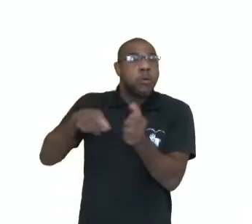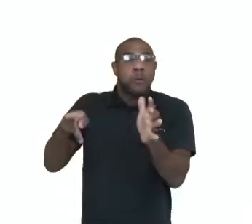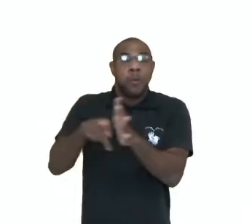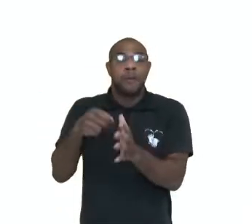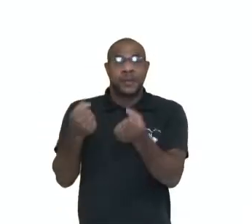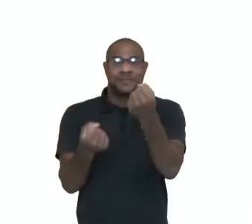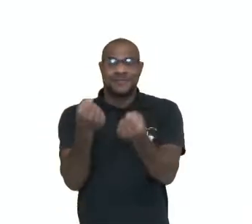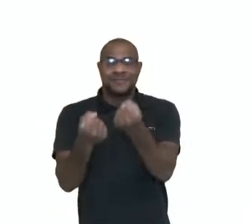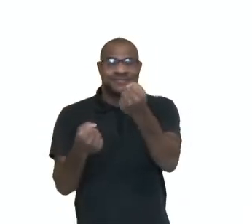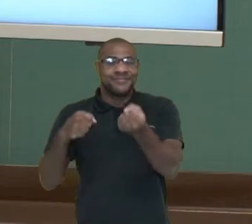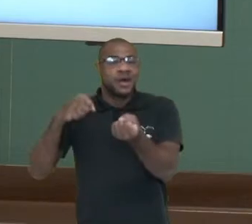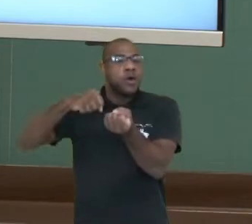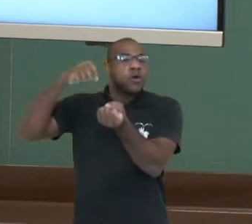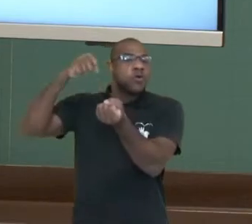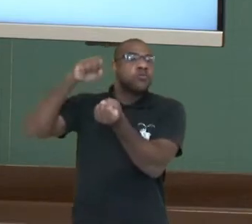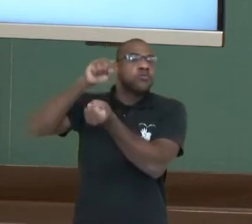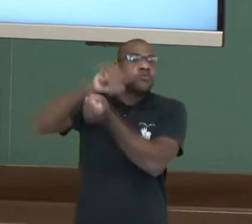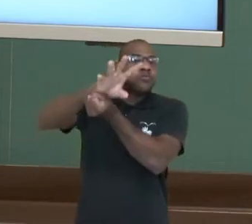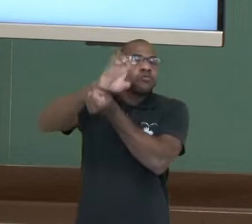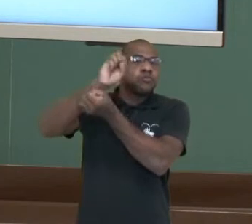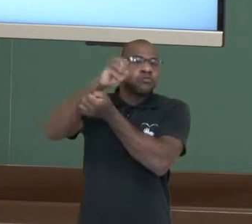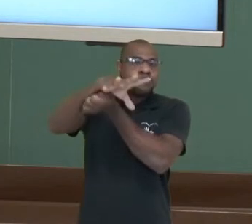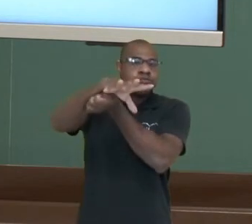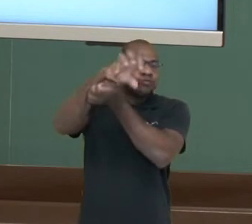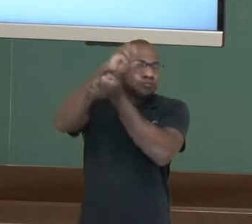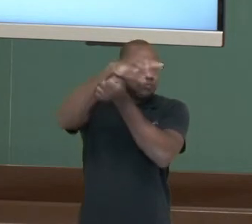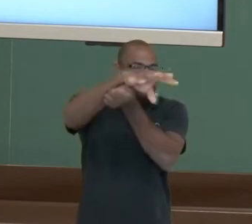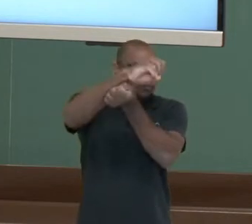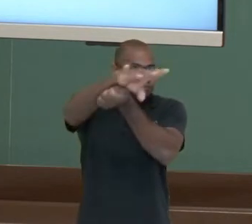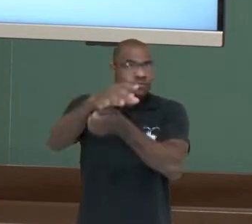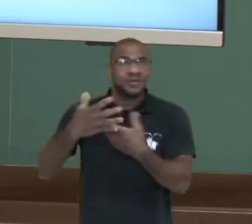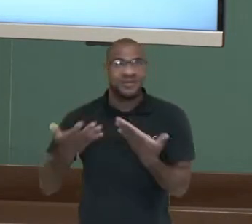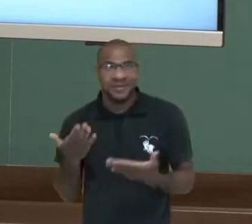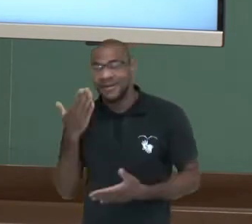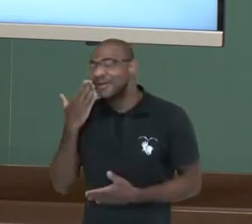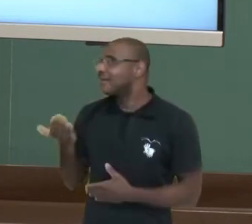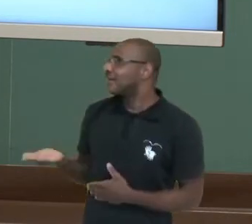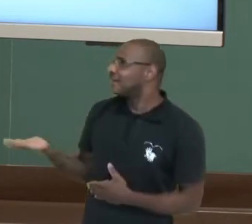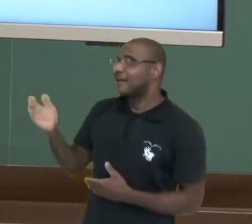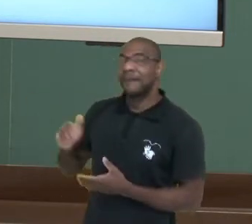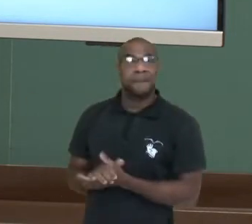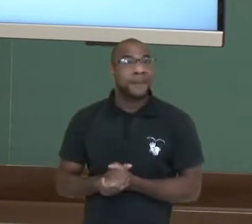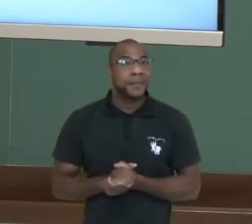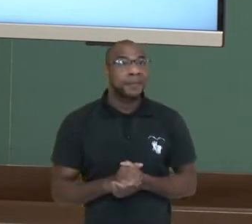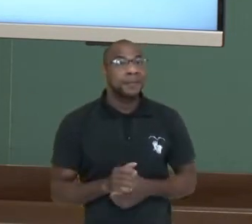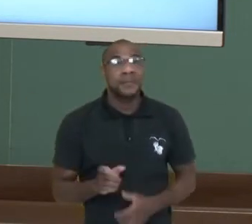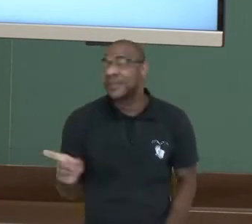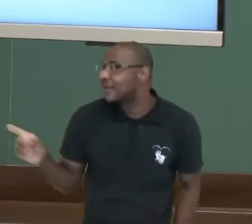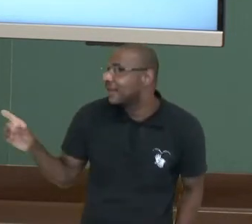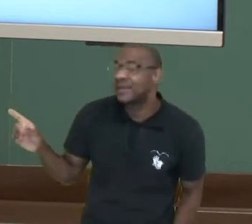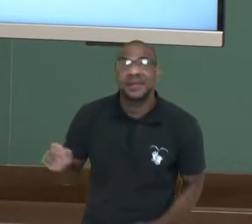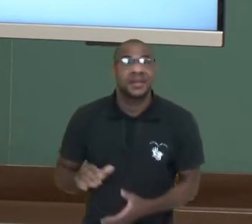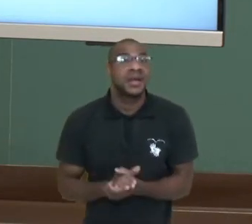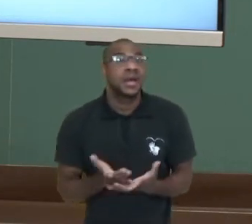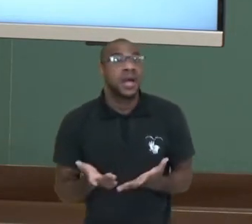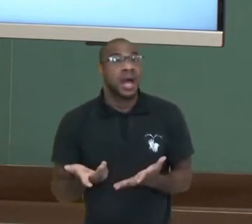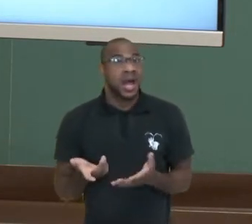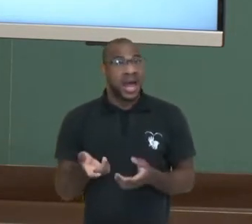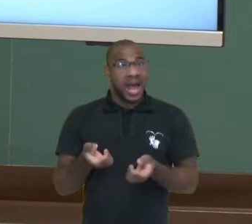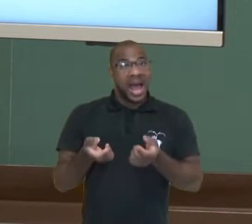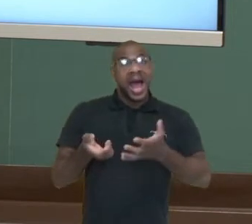que será que esses pulverizadores estão fazendo ali, hein? Pois é que já que a agricultura